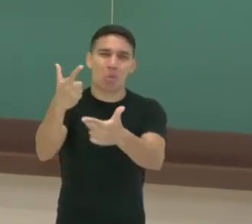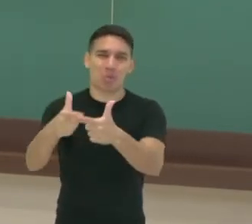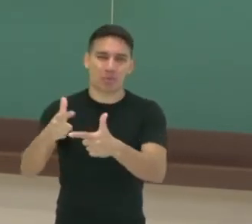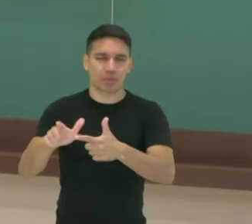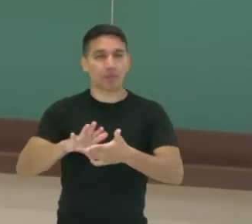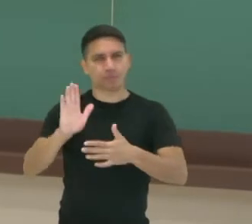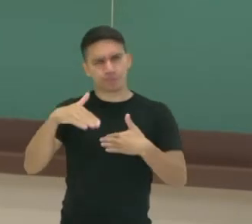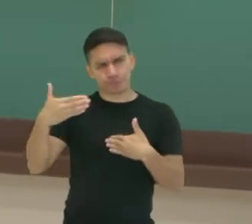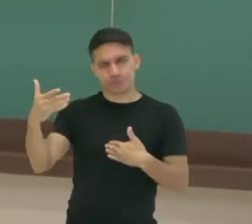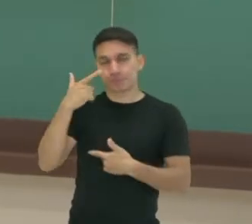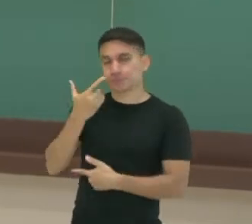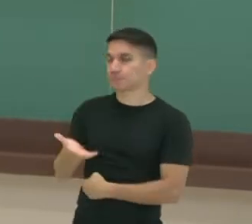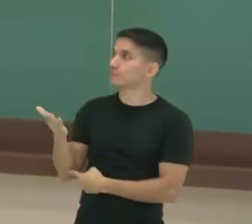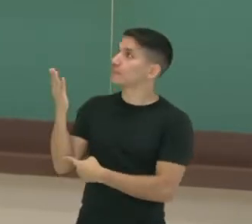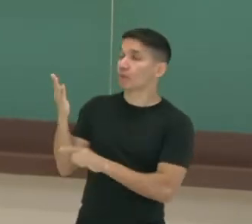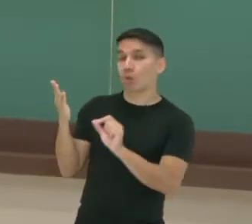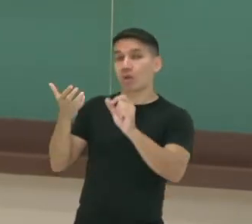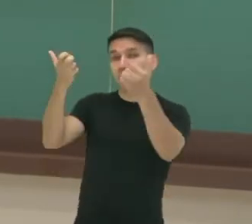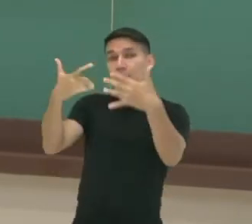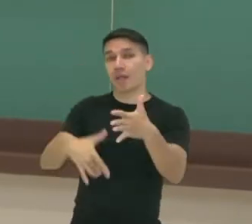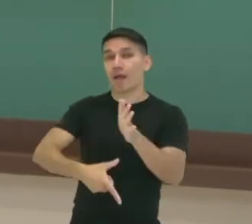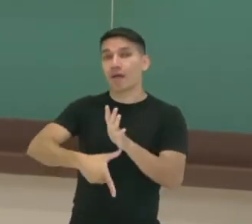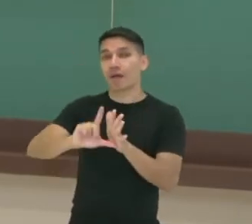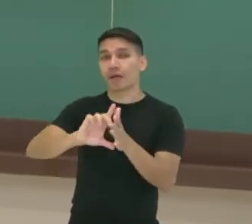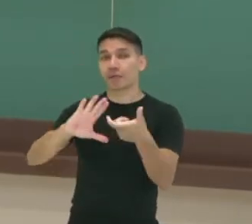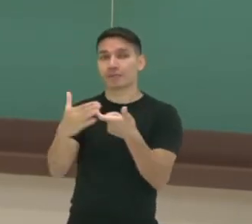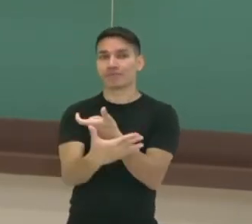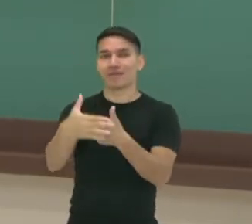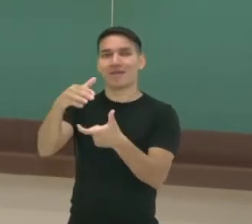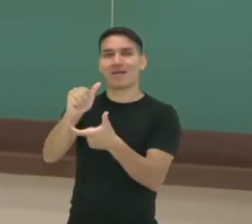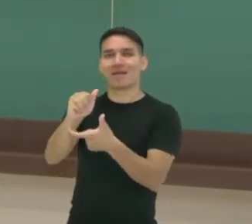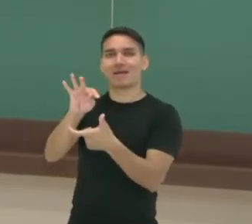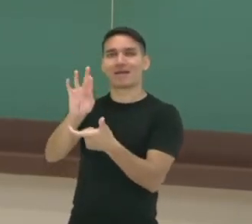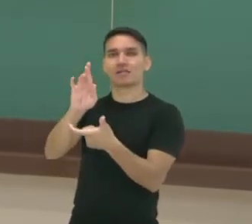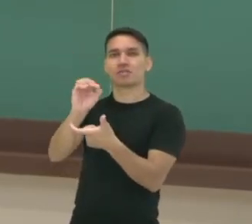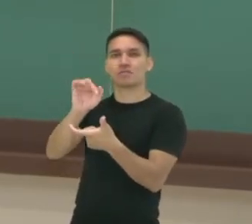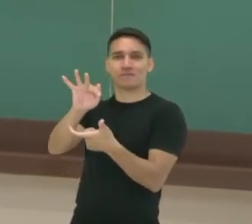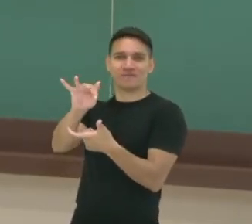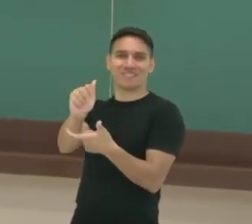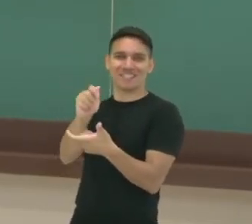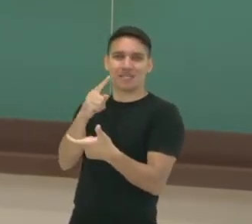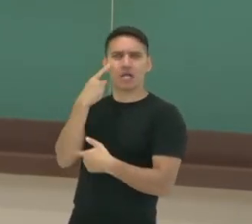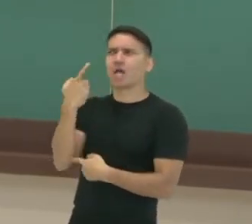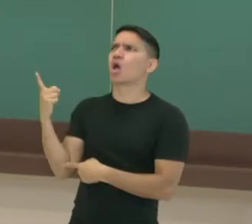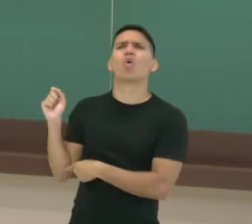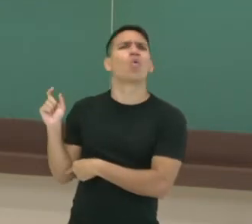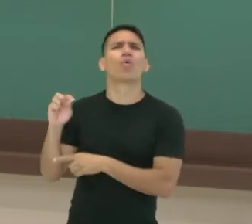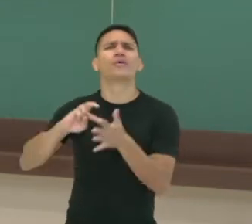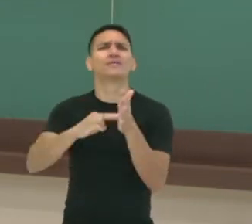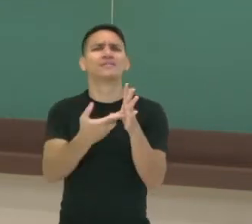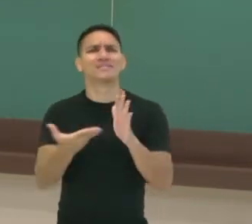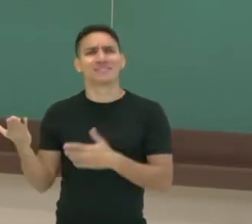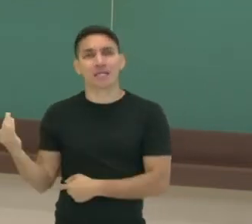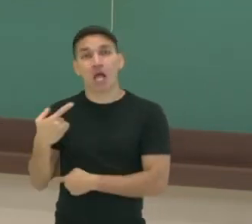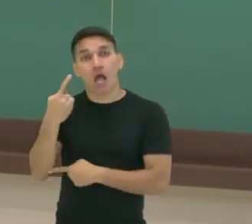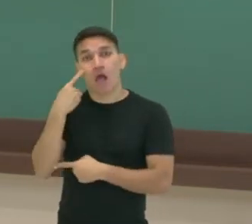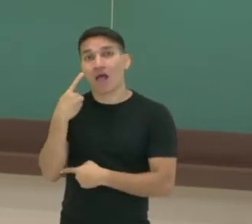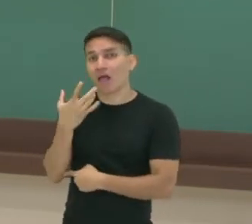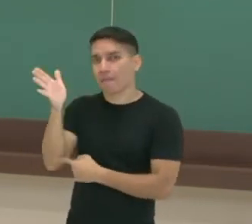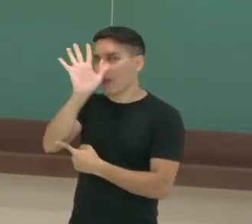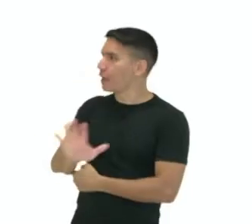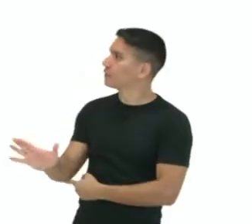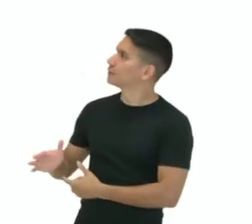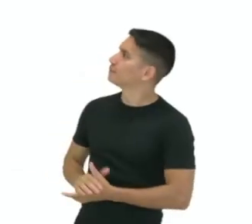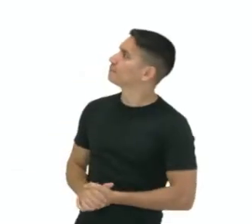adiante. Nós vamos falar primeiramente da atrofia. O que será que é isso? Reparem bem na